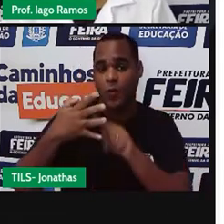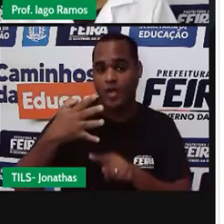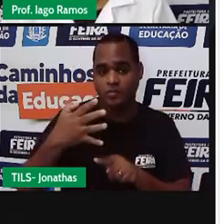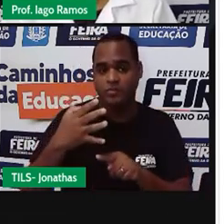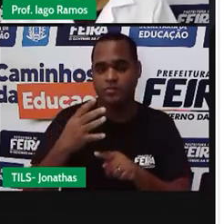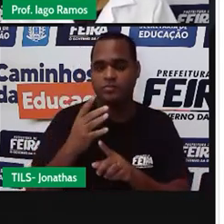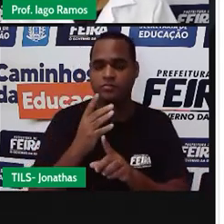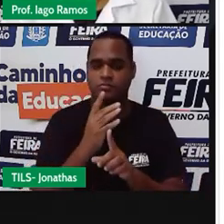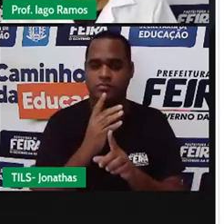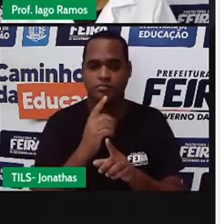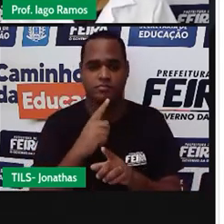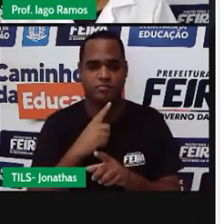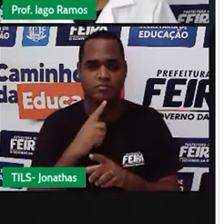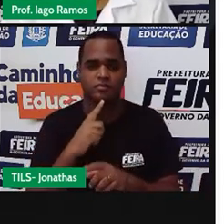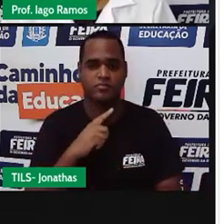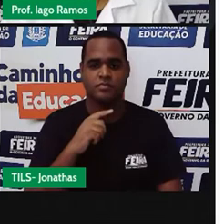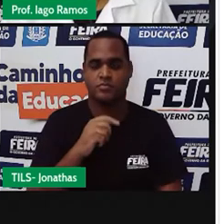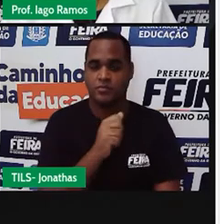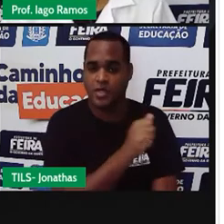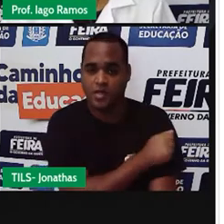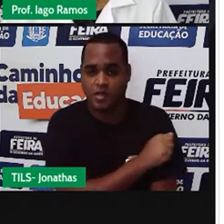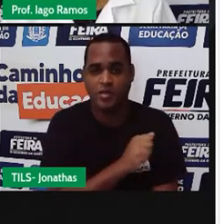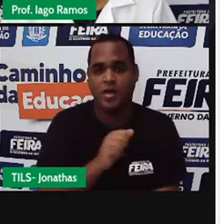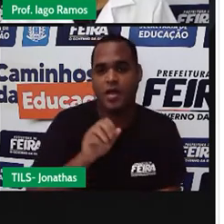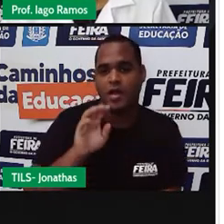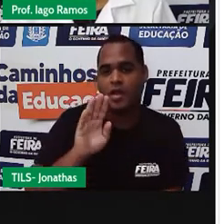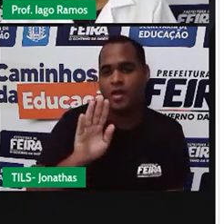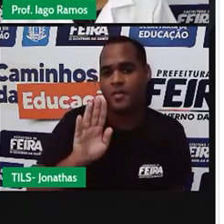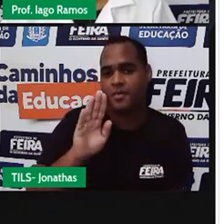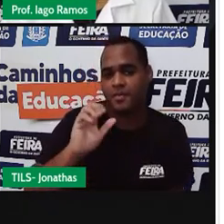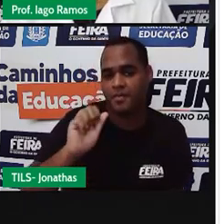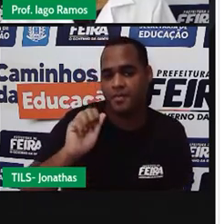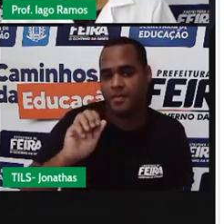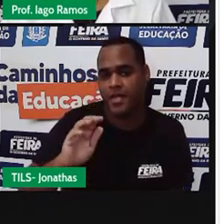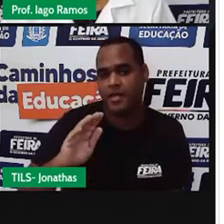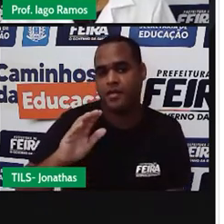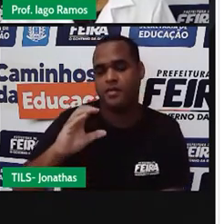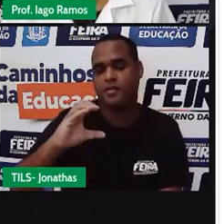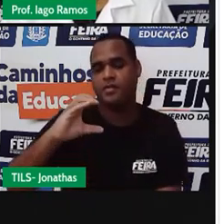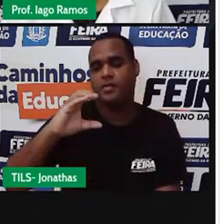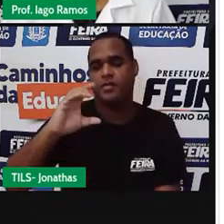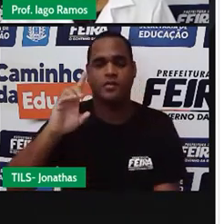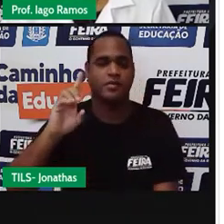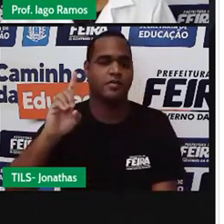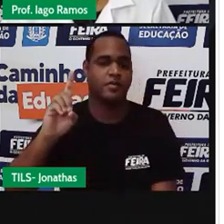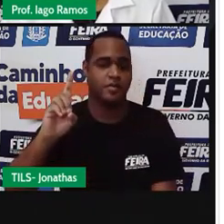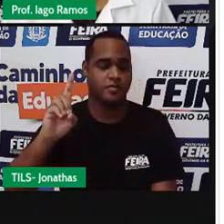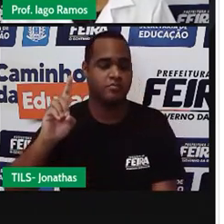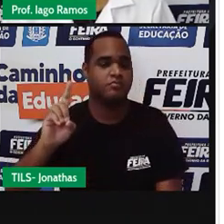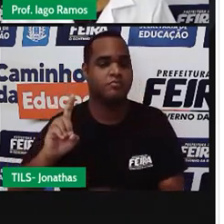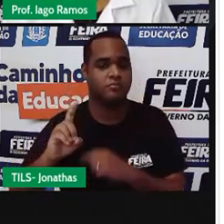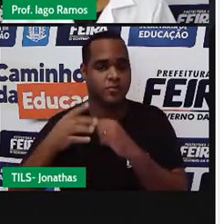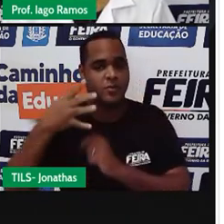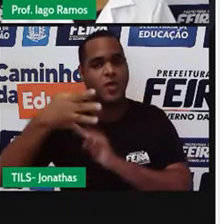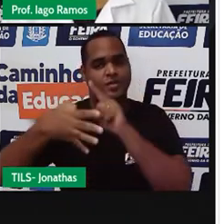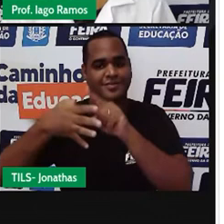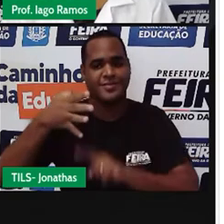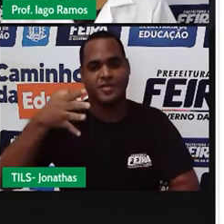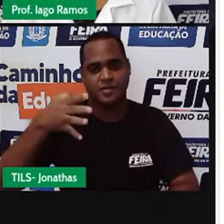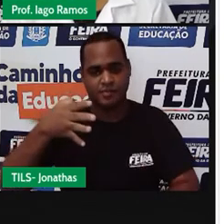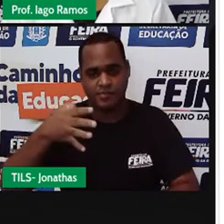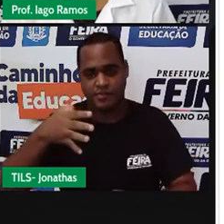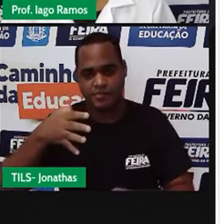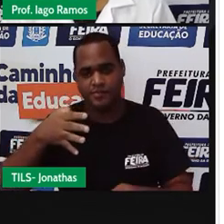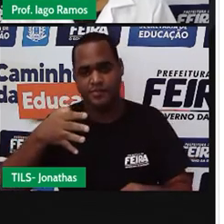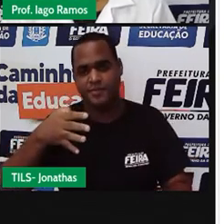que eu tô chamando de estudante a estudante B estudantes e e estudante de